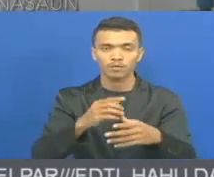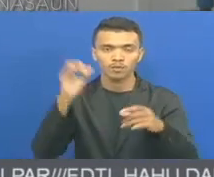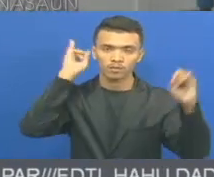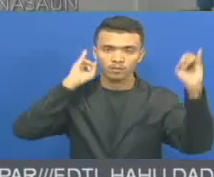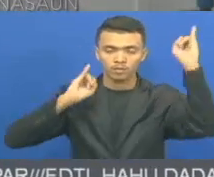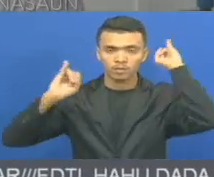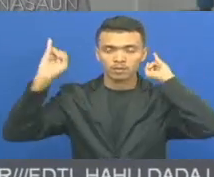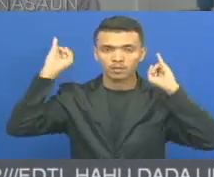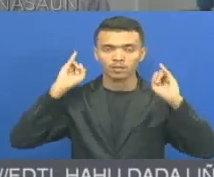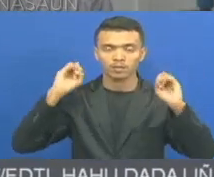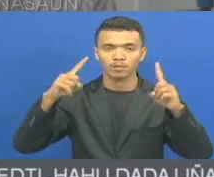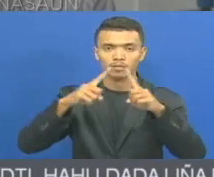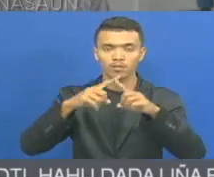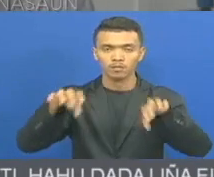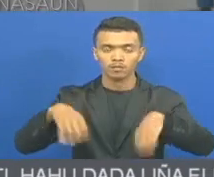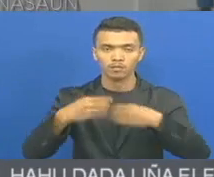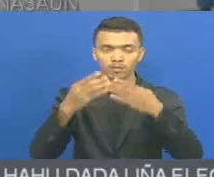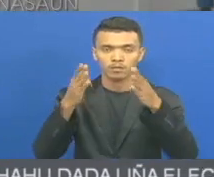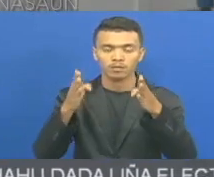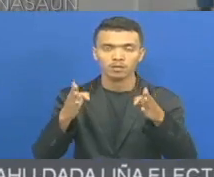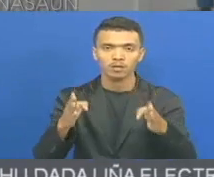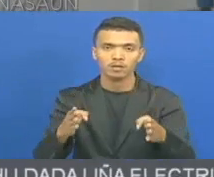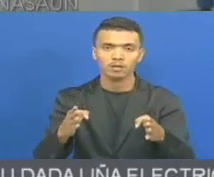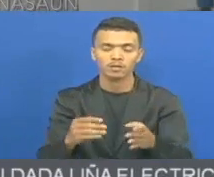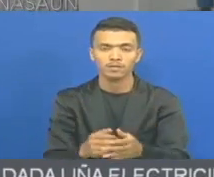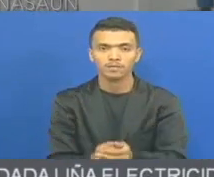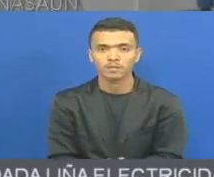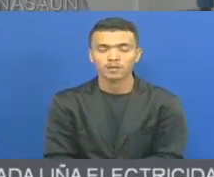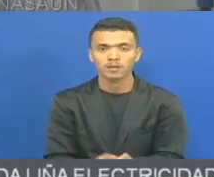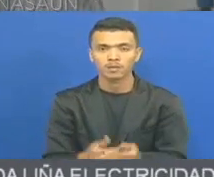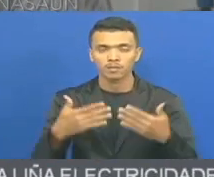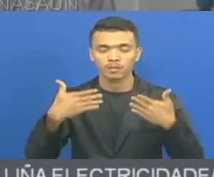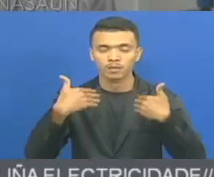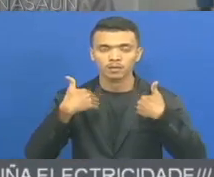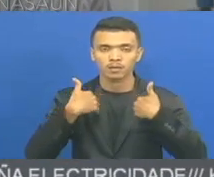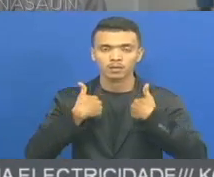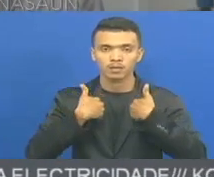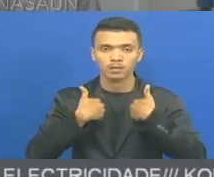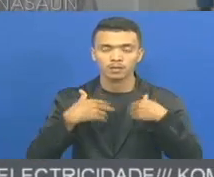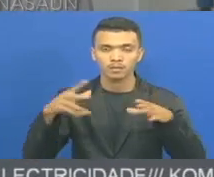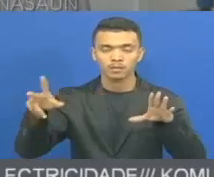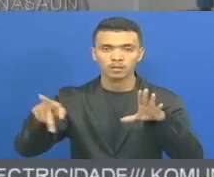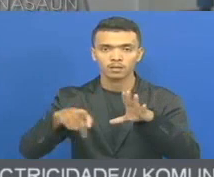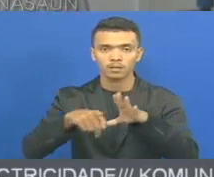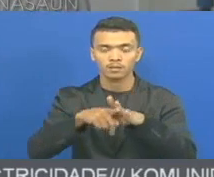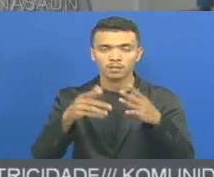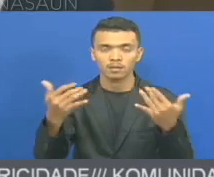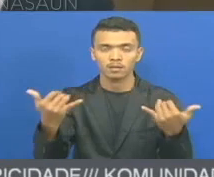unida para funcionários que vêm presentes hoje para participar hoje